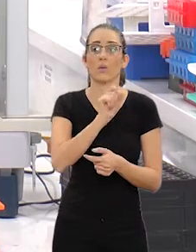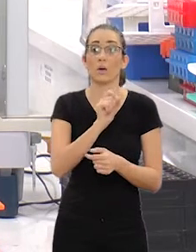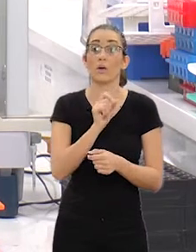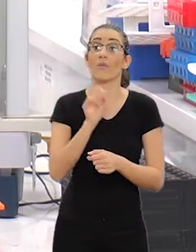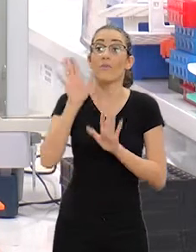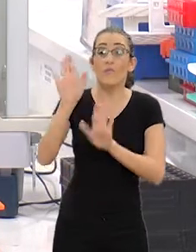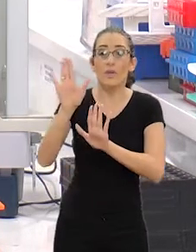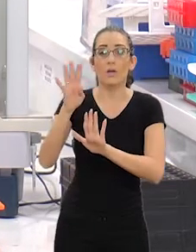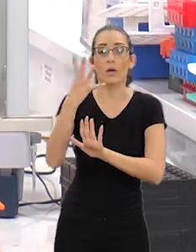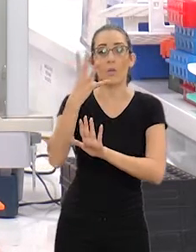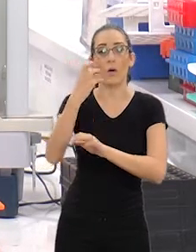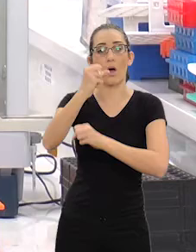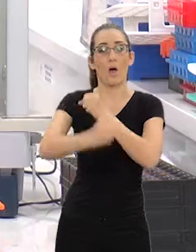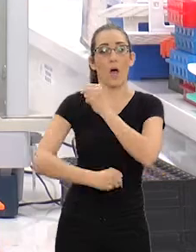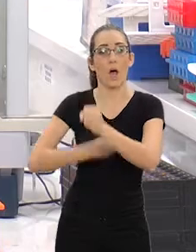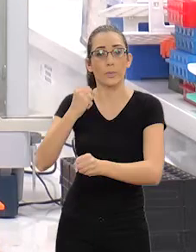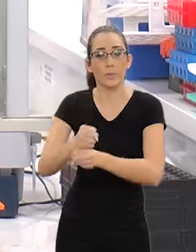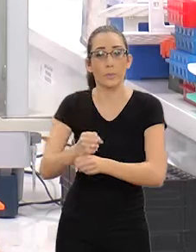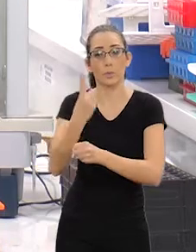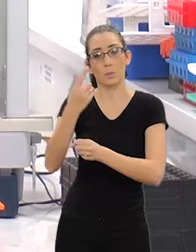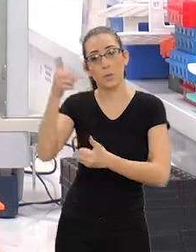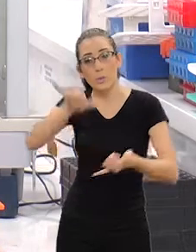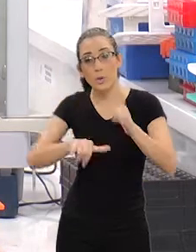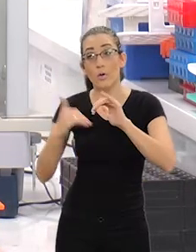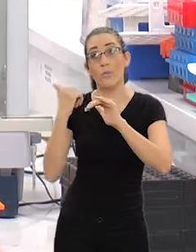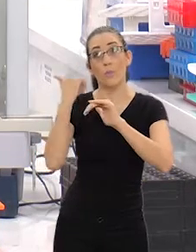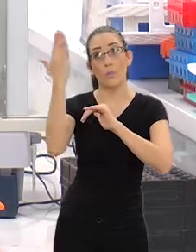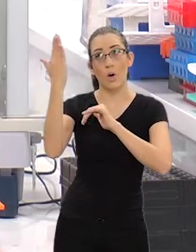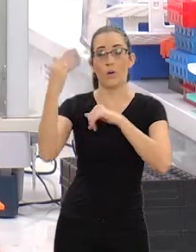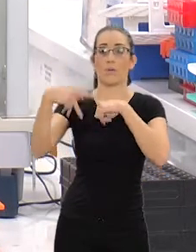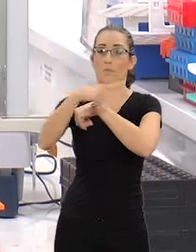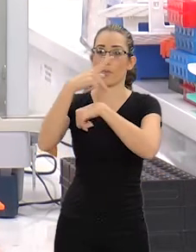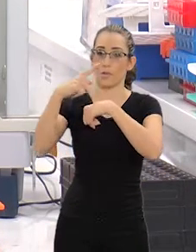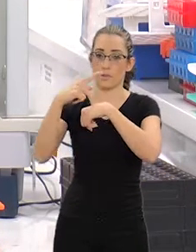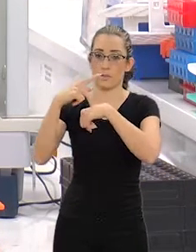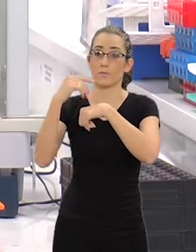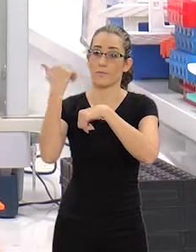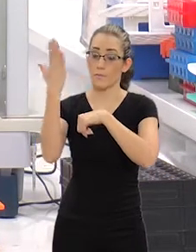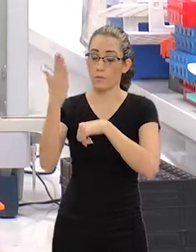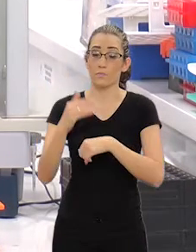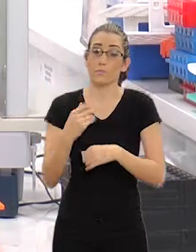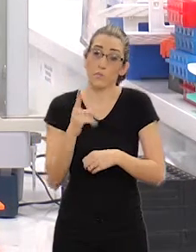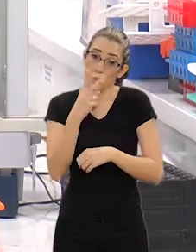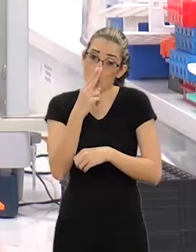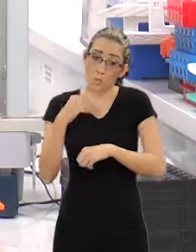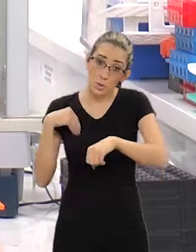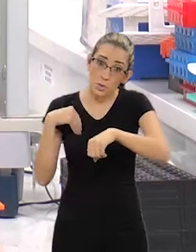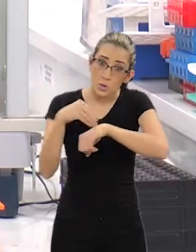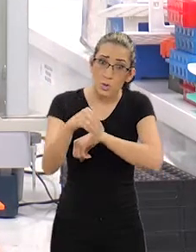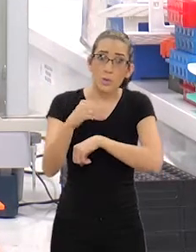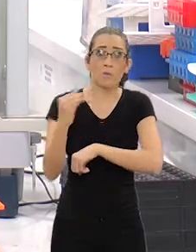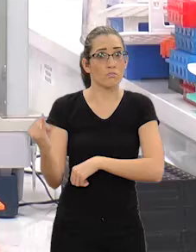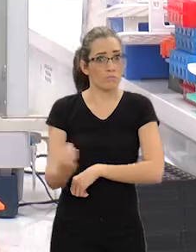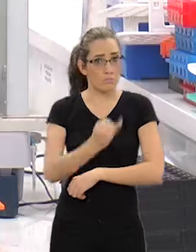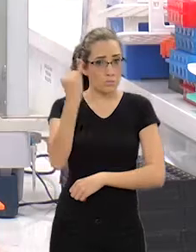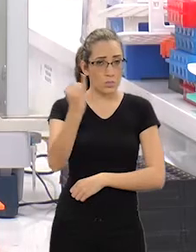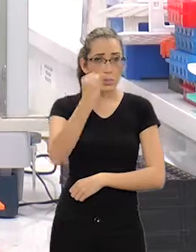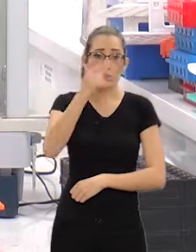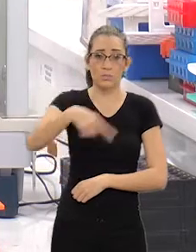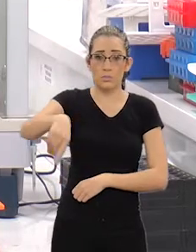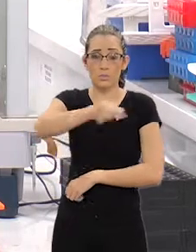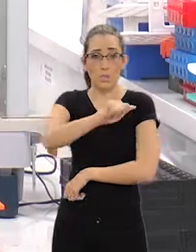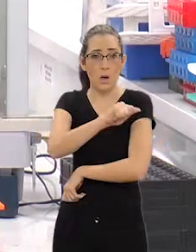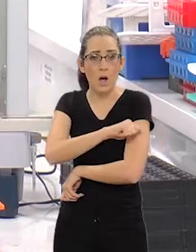aluno fará os quatro anos da sua tese no laboratório no exterior então é assim uma dica muito importante